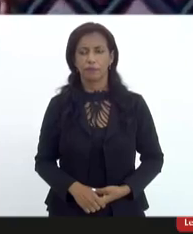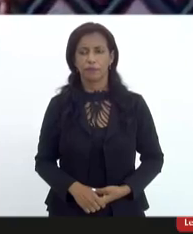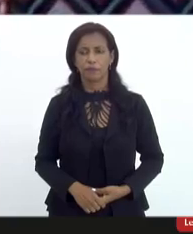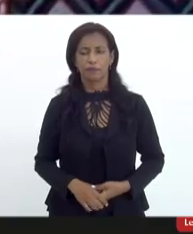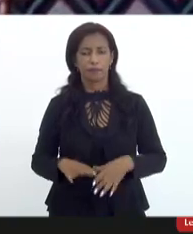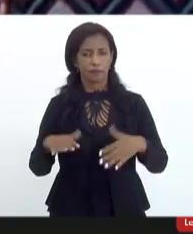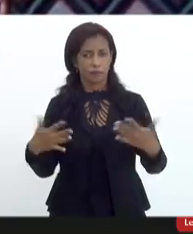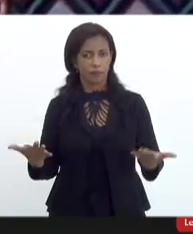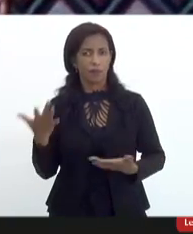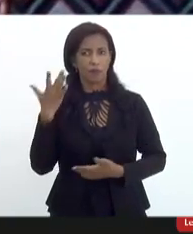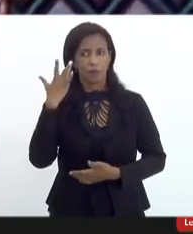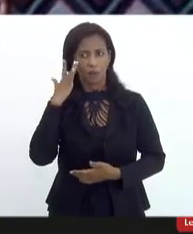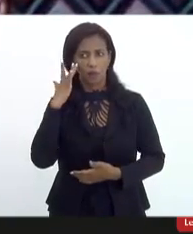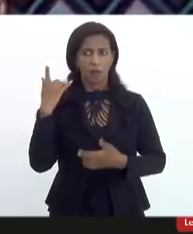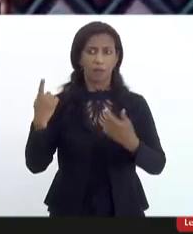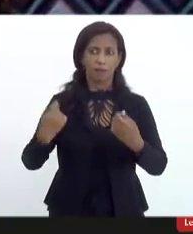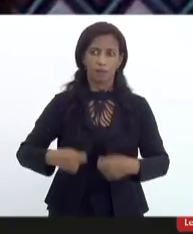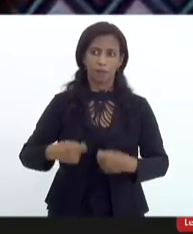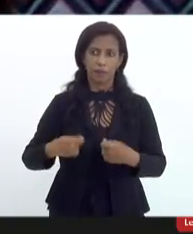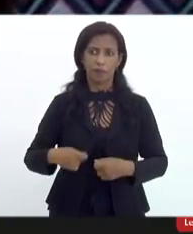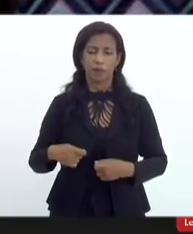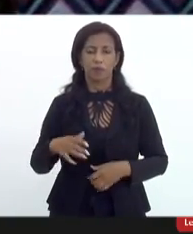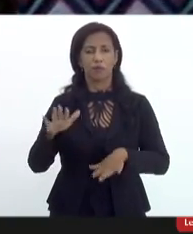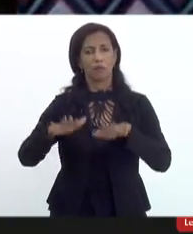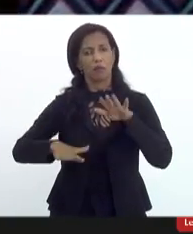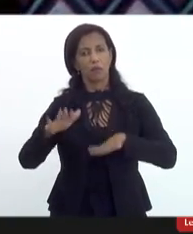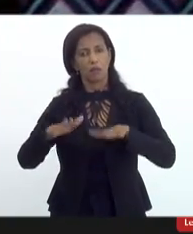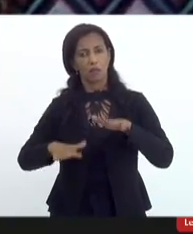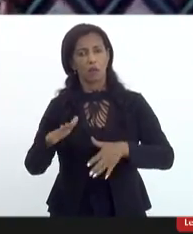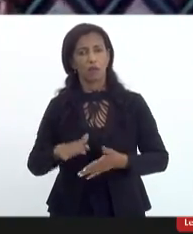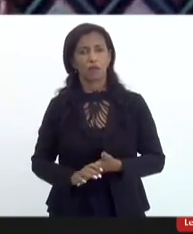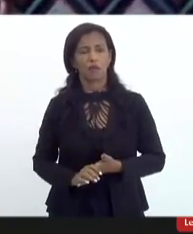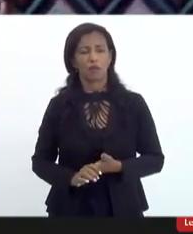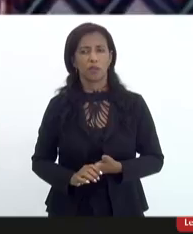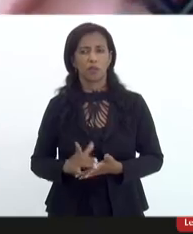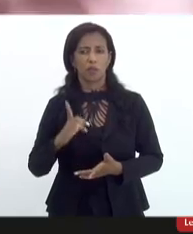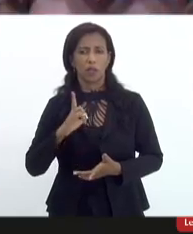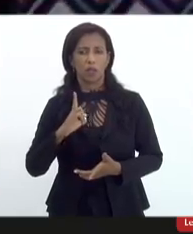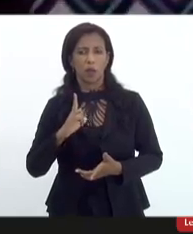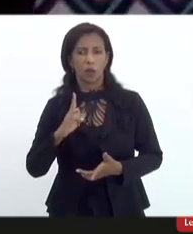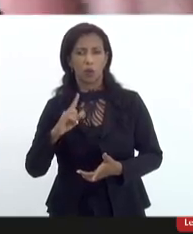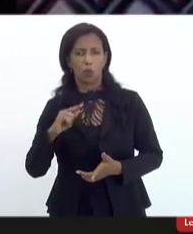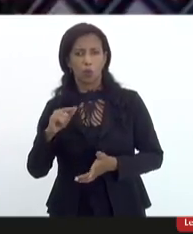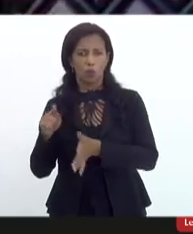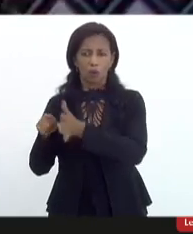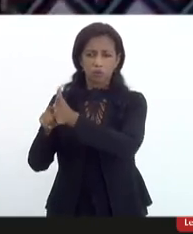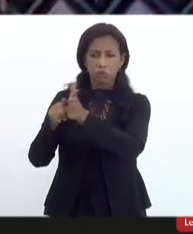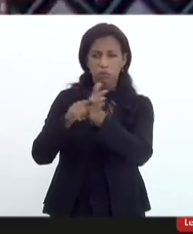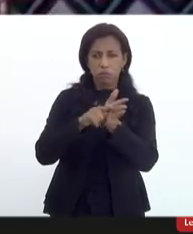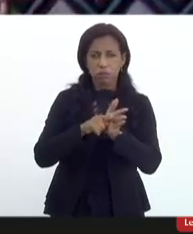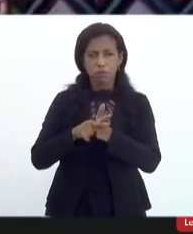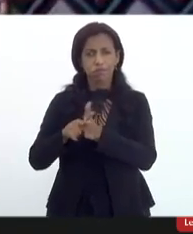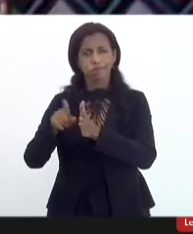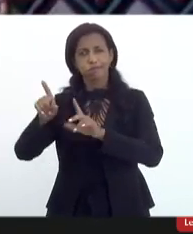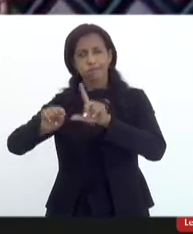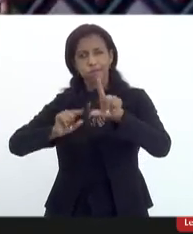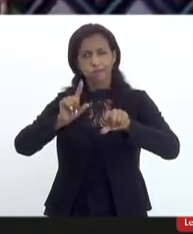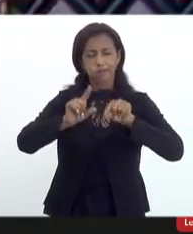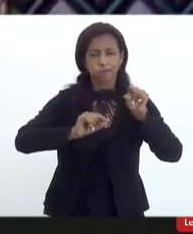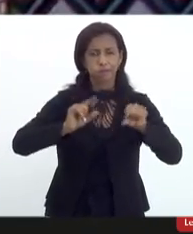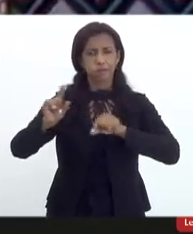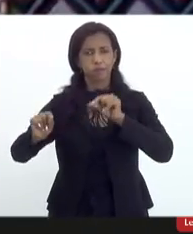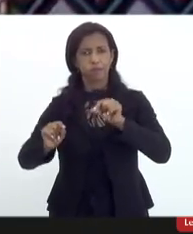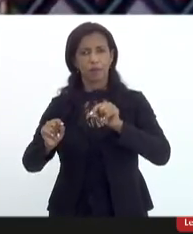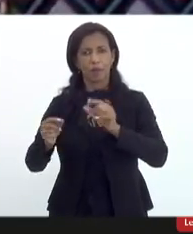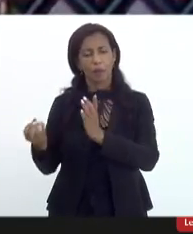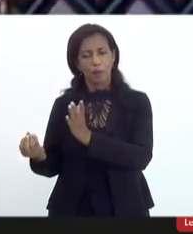Então, acho que é preciso que a gente talvez faça um giro ou uma mescla, né, entre